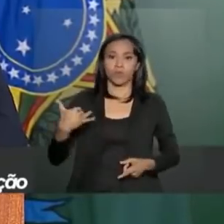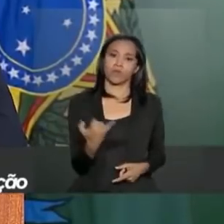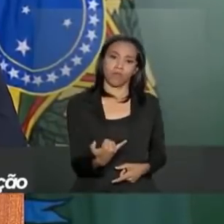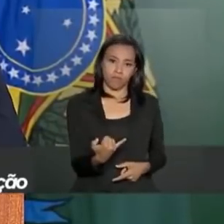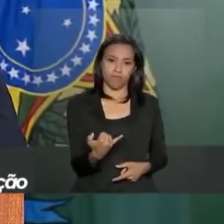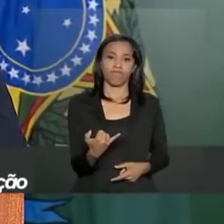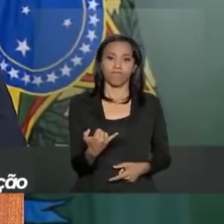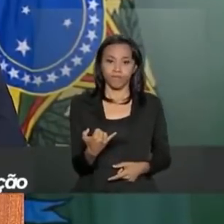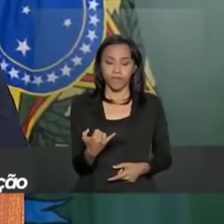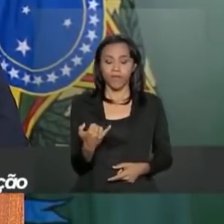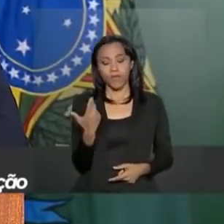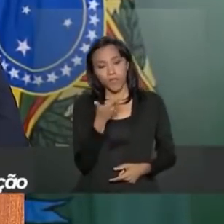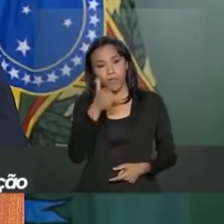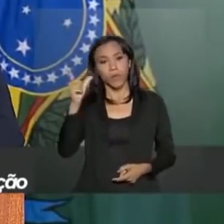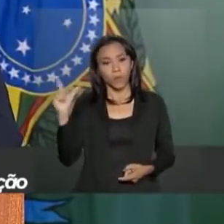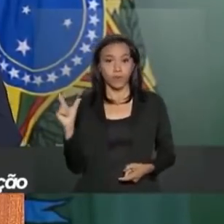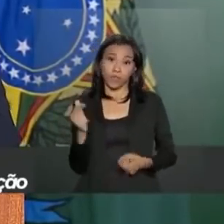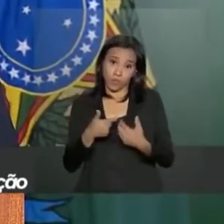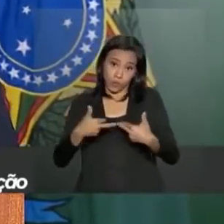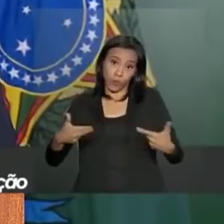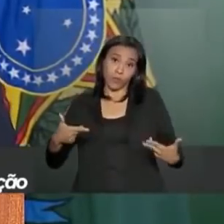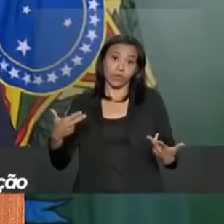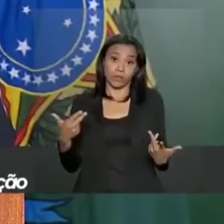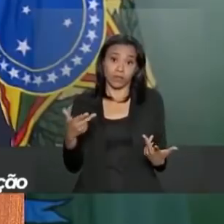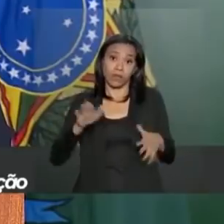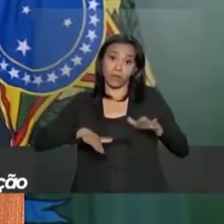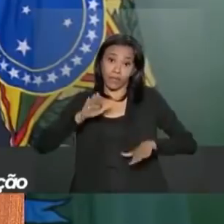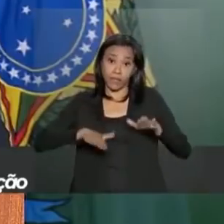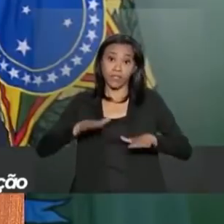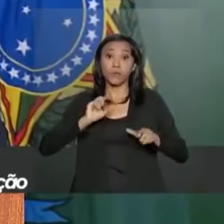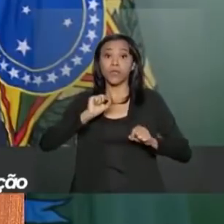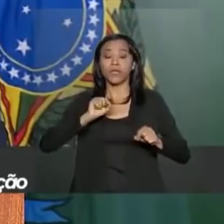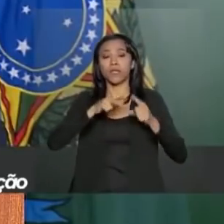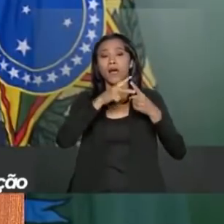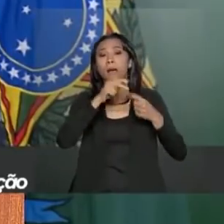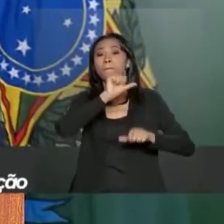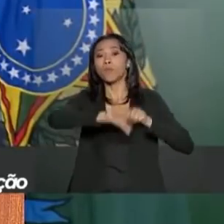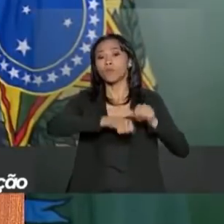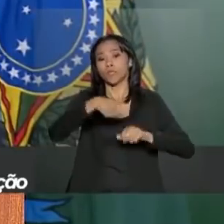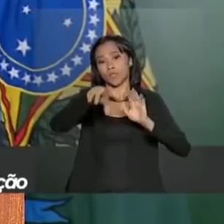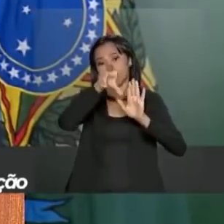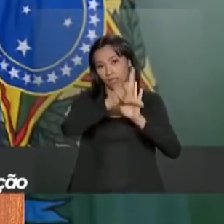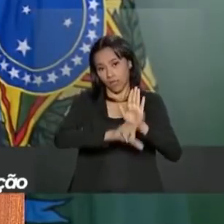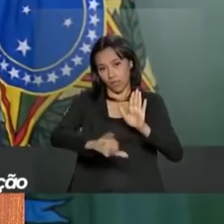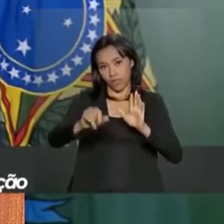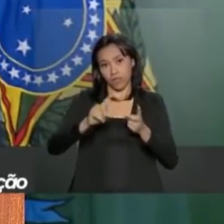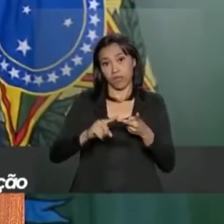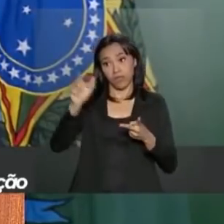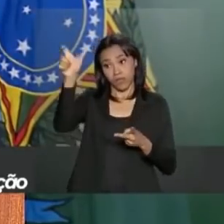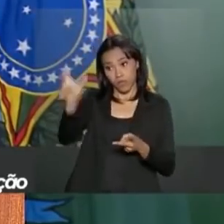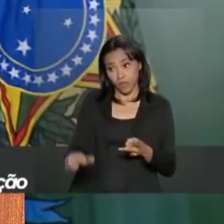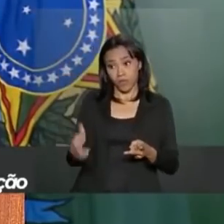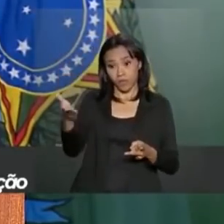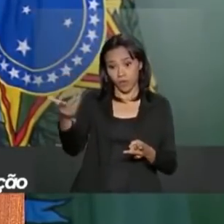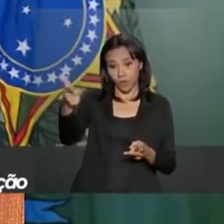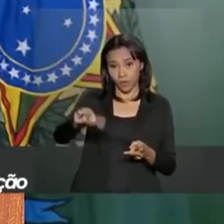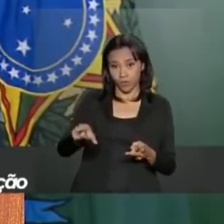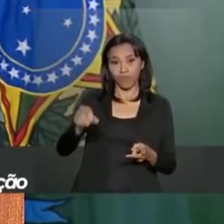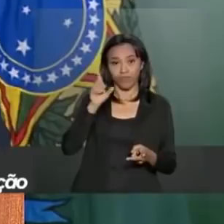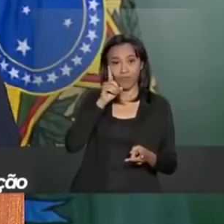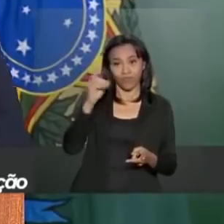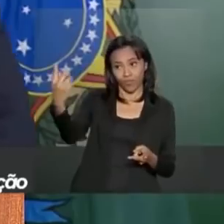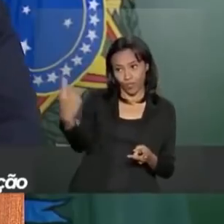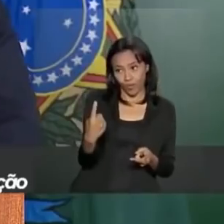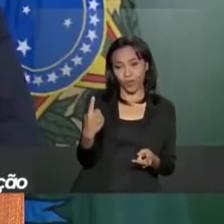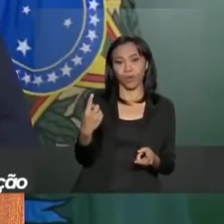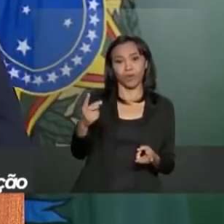coisas dependeriam obviamente de mudança na lei coisa que o Peninha o lupião chegando agora também com toda